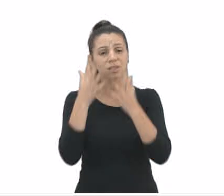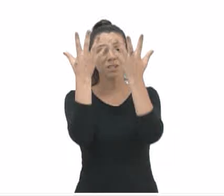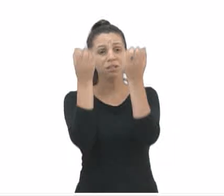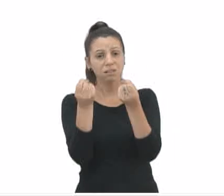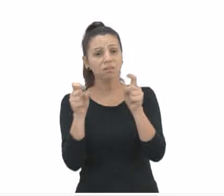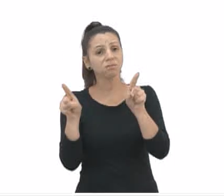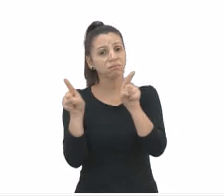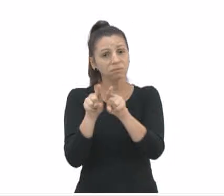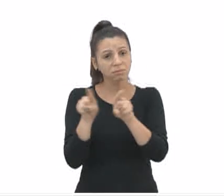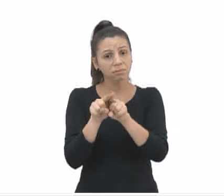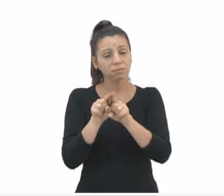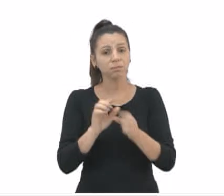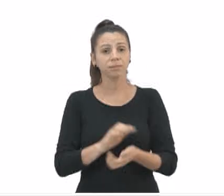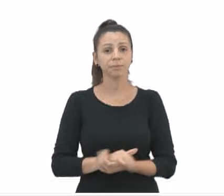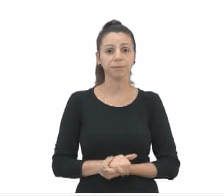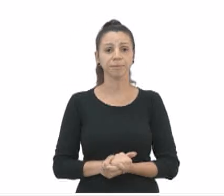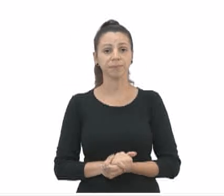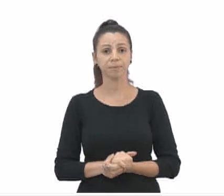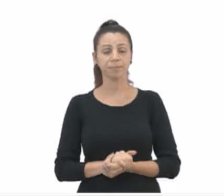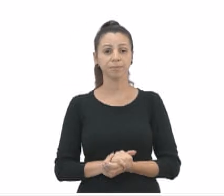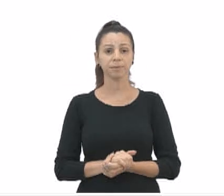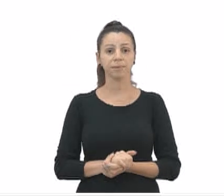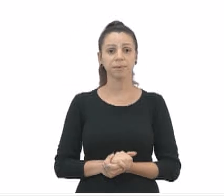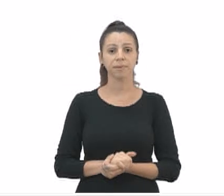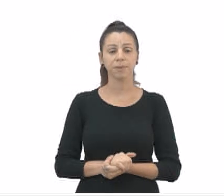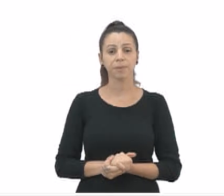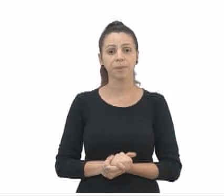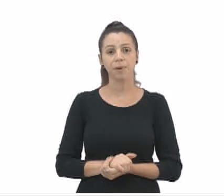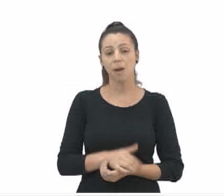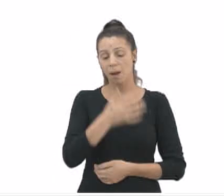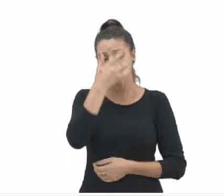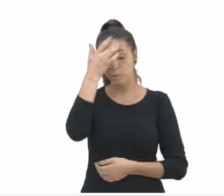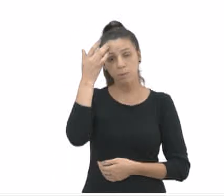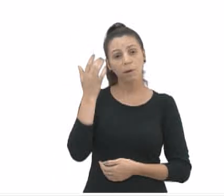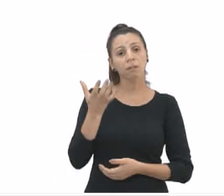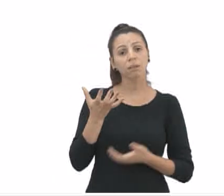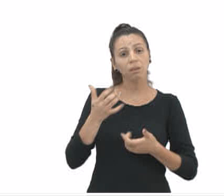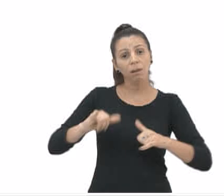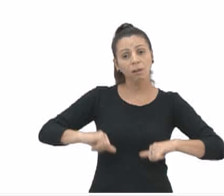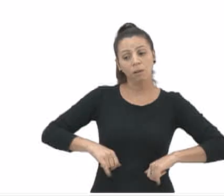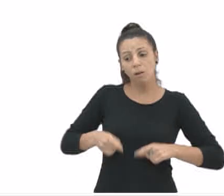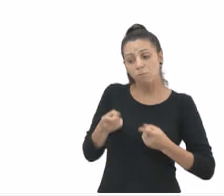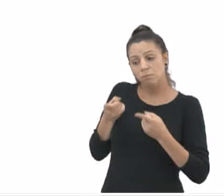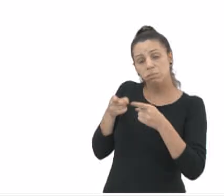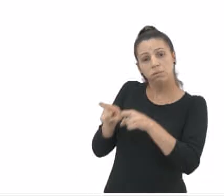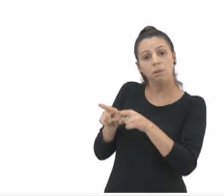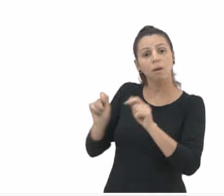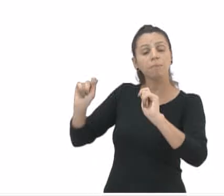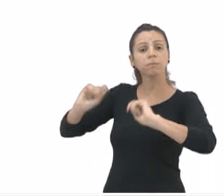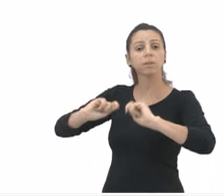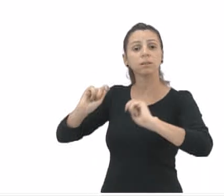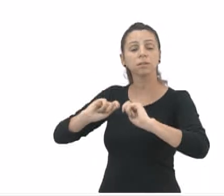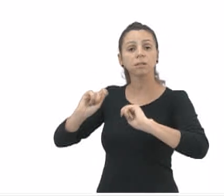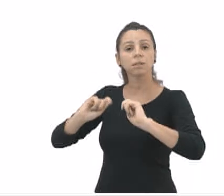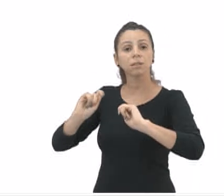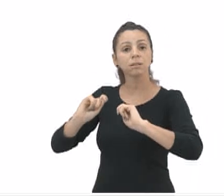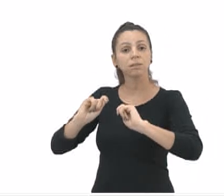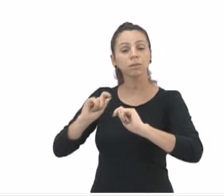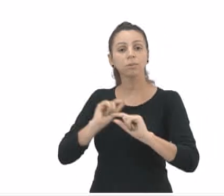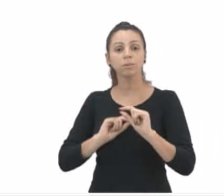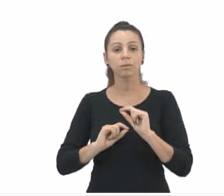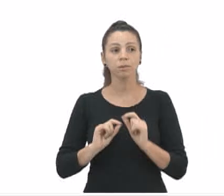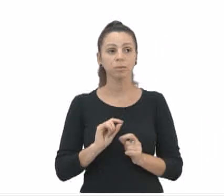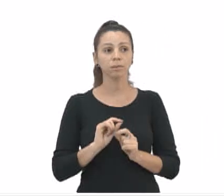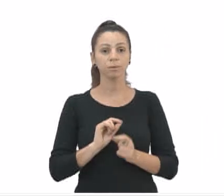aceito, como se quem quer me fazer sofrer esteja precisando